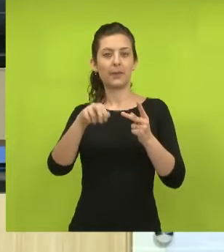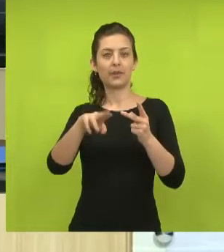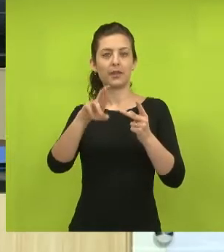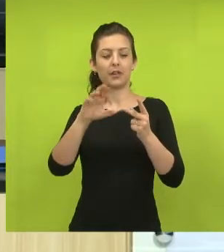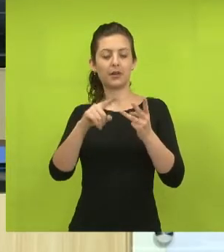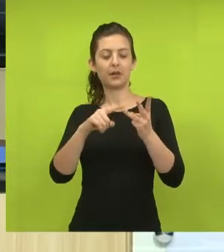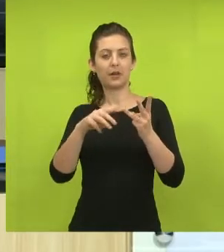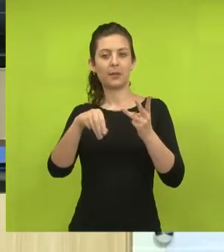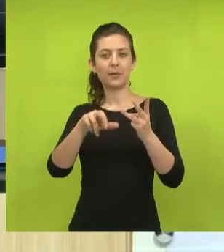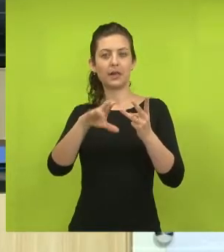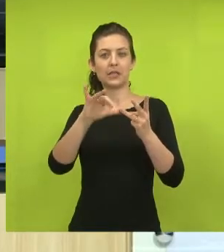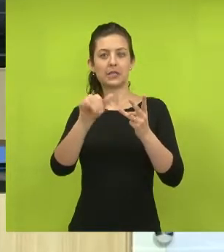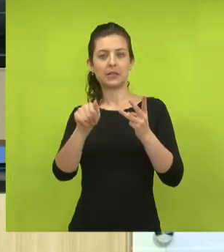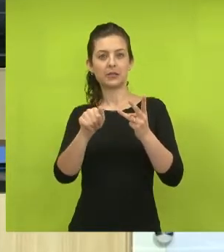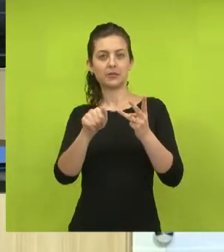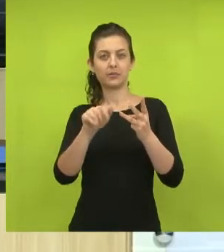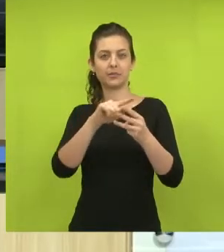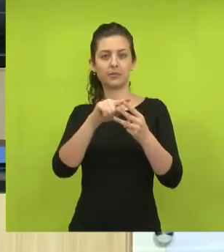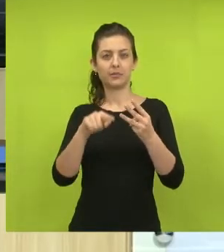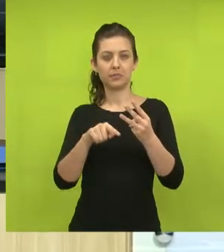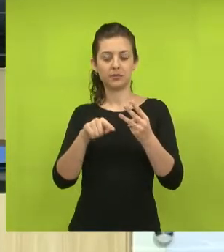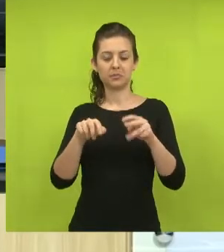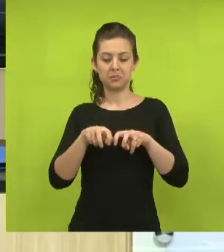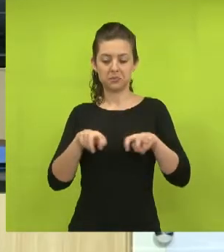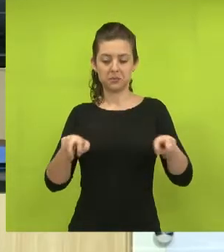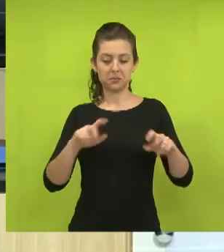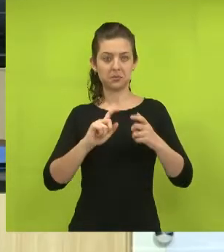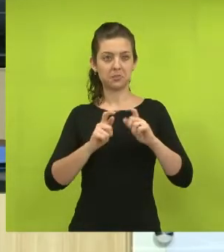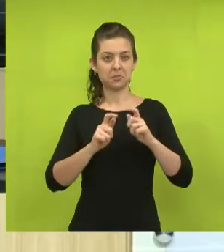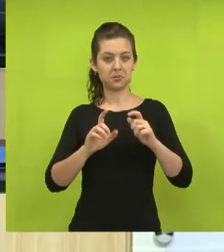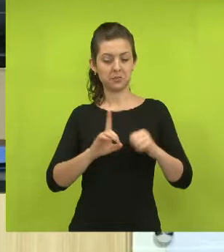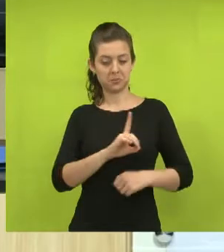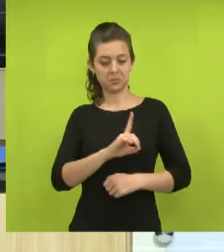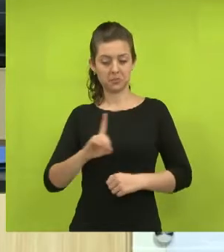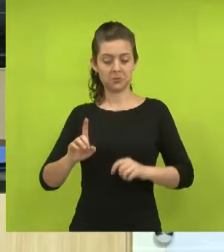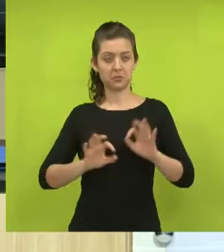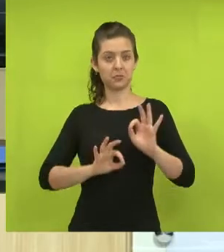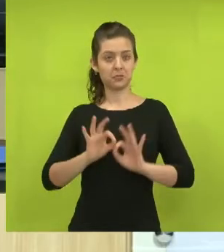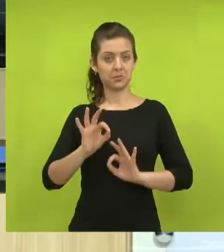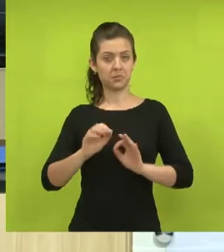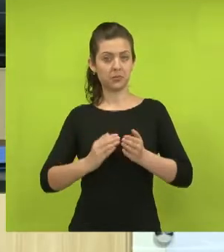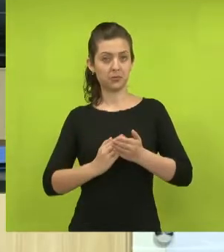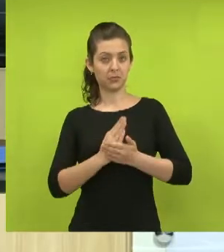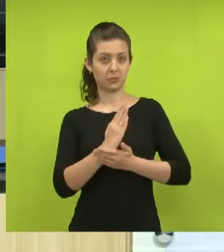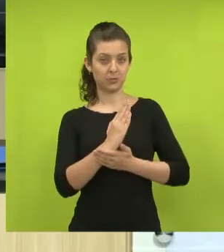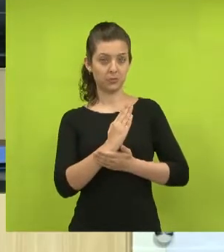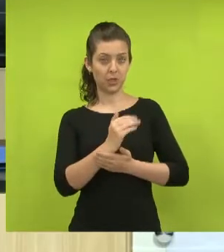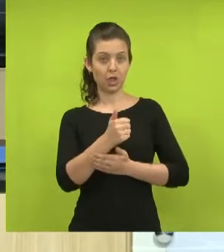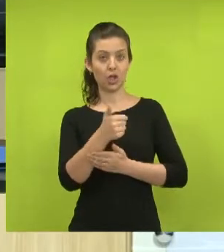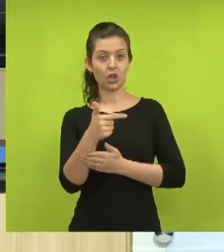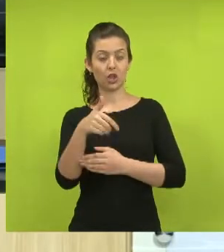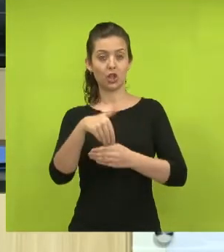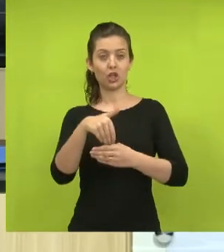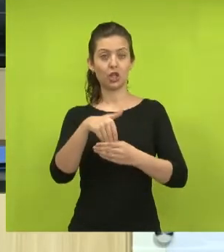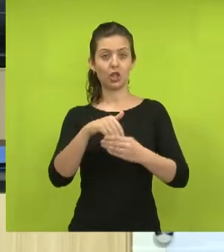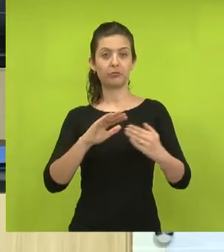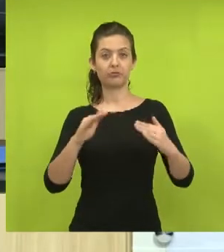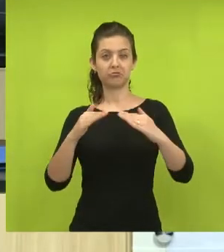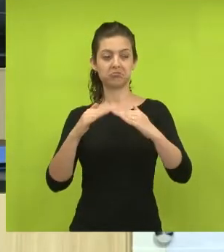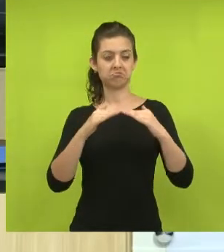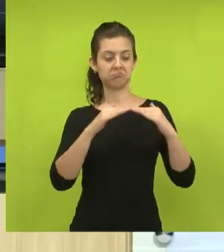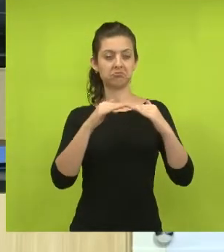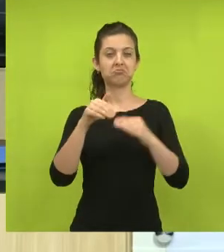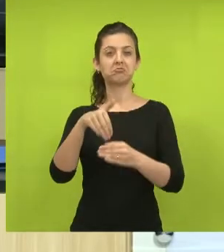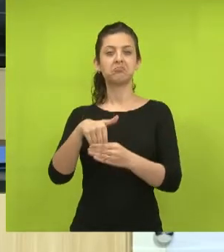Madureira e doutora Márcia Santos. Mesa diretora do Legislativo, o projeto ele foi aprovado com 12 votos favoráveis.